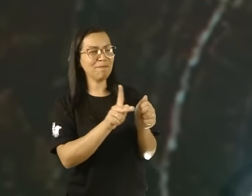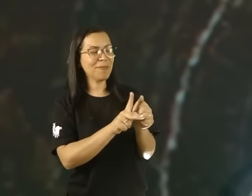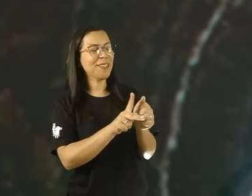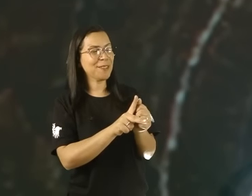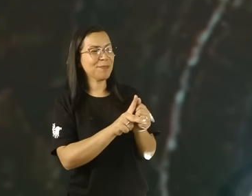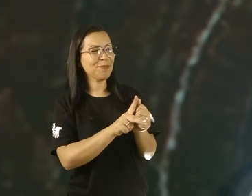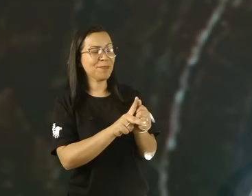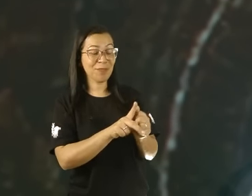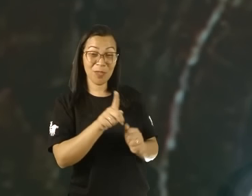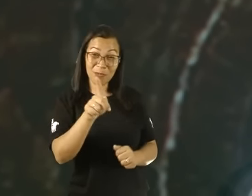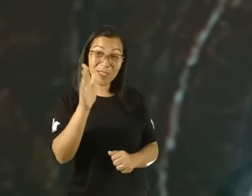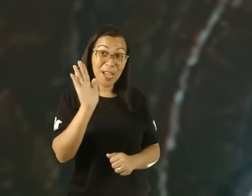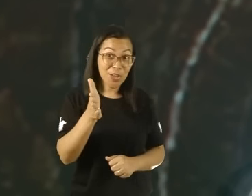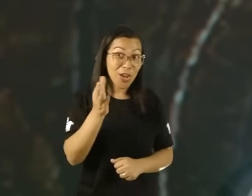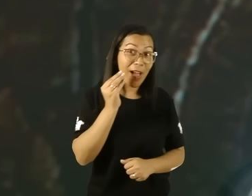É constrangedor.